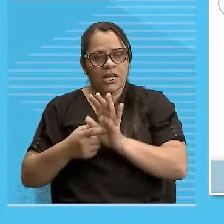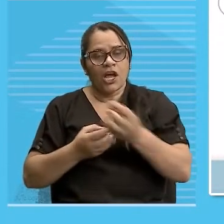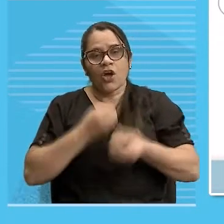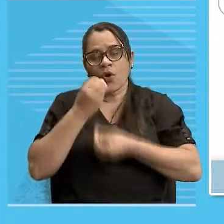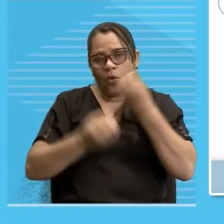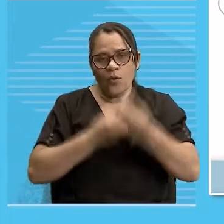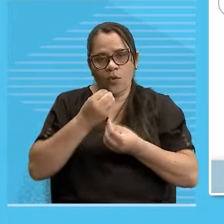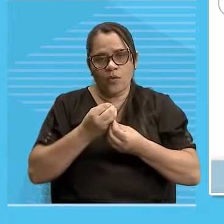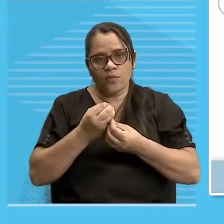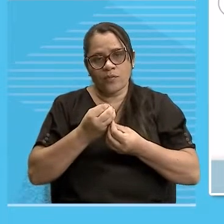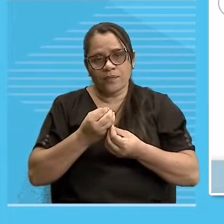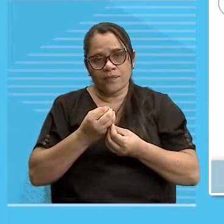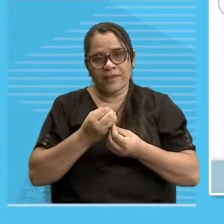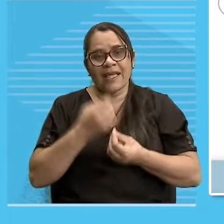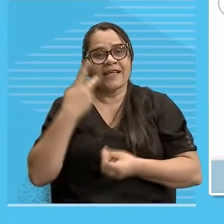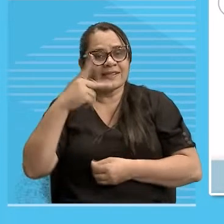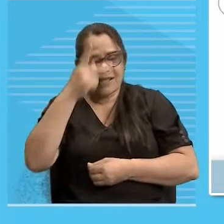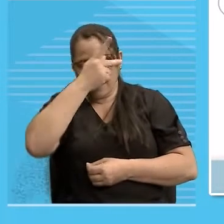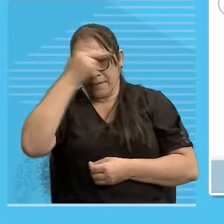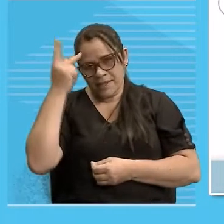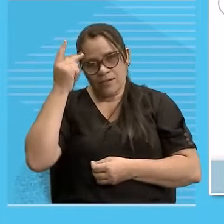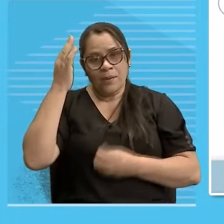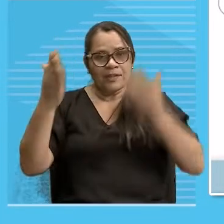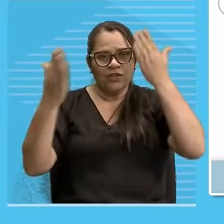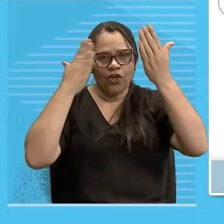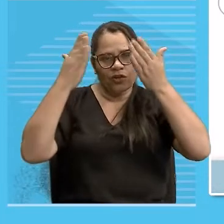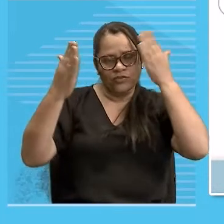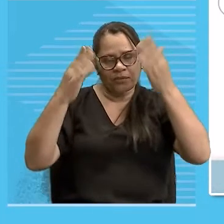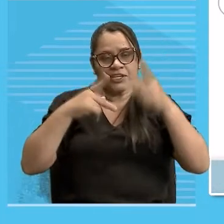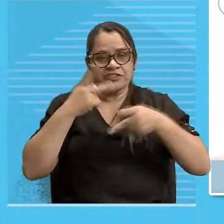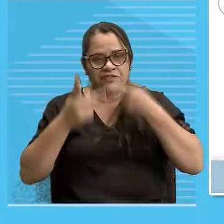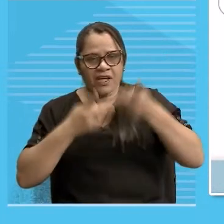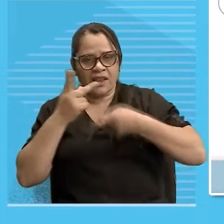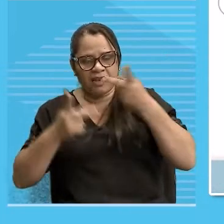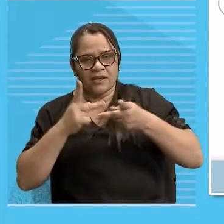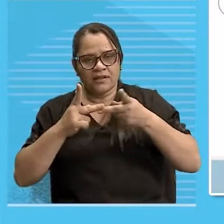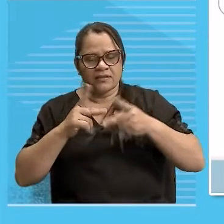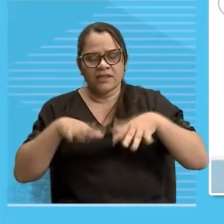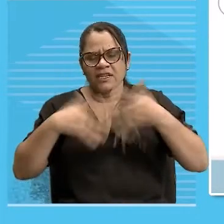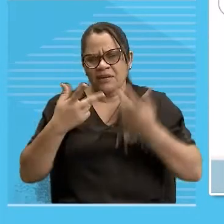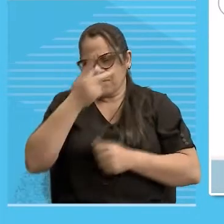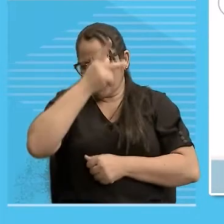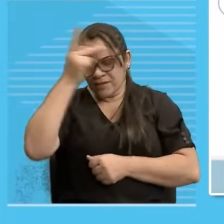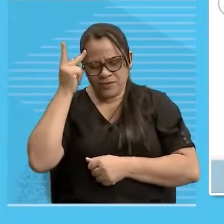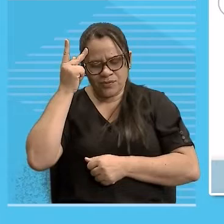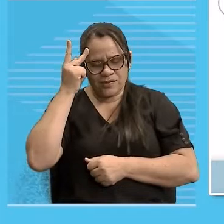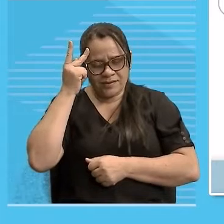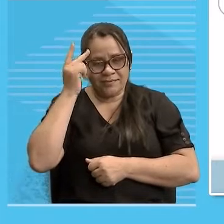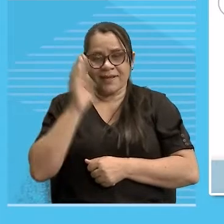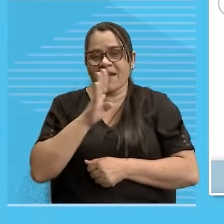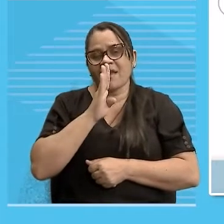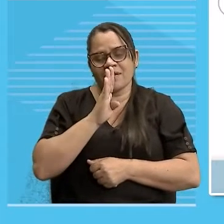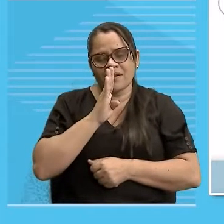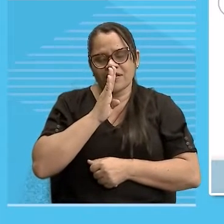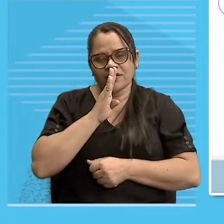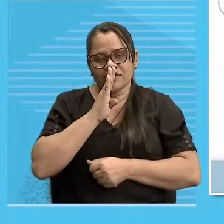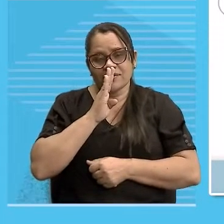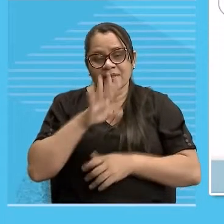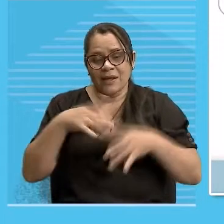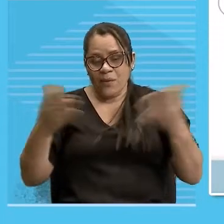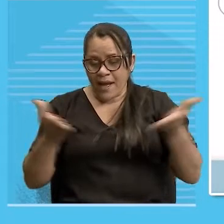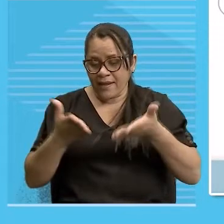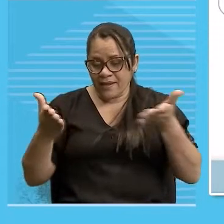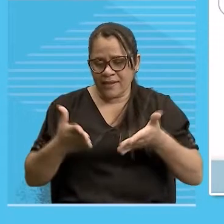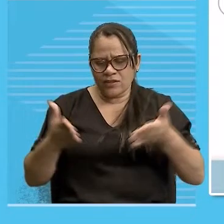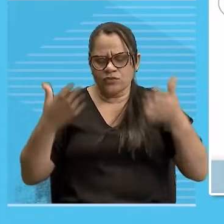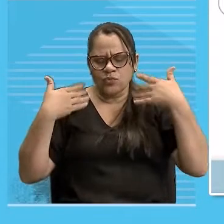psicologicamente falando, espiritualmente falando, tá? A pessoa está no calor danado aqui, em pleno berrabrol. Aí ela